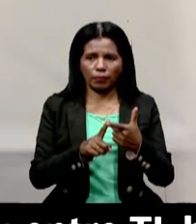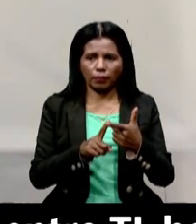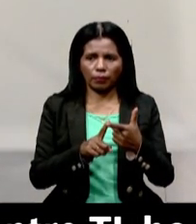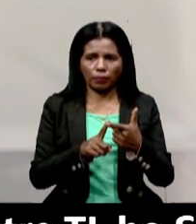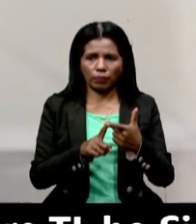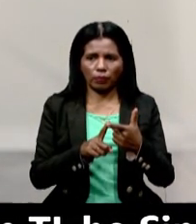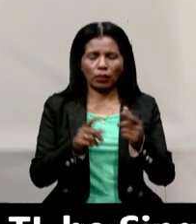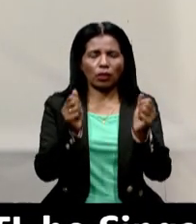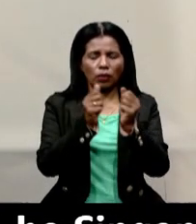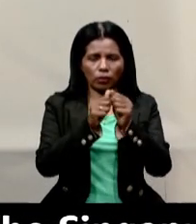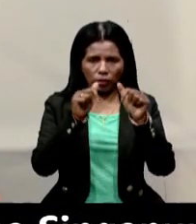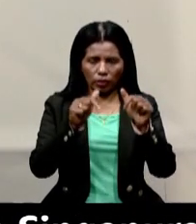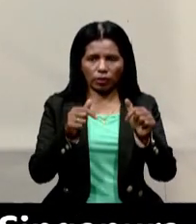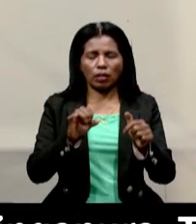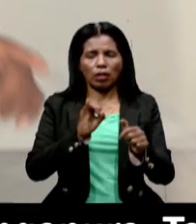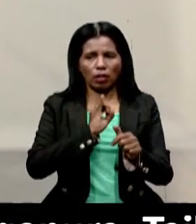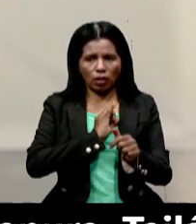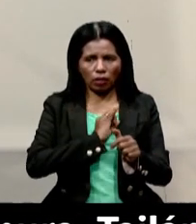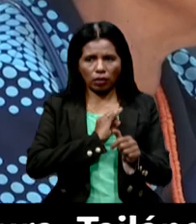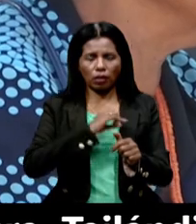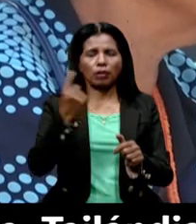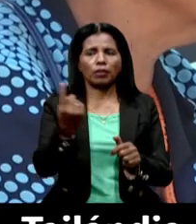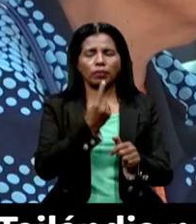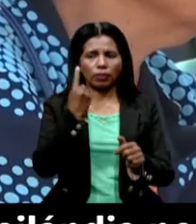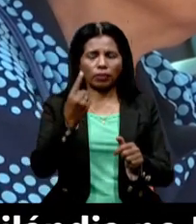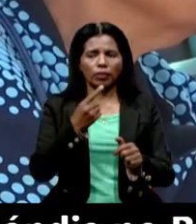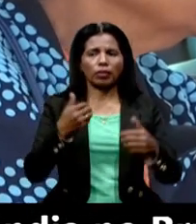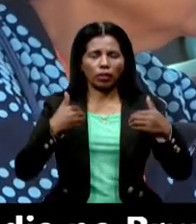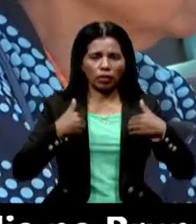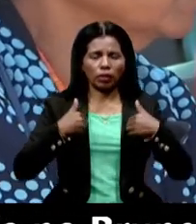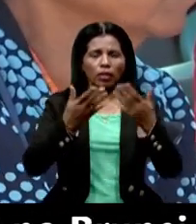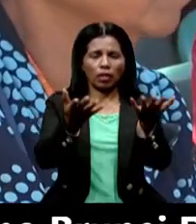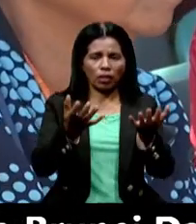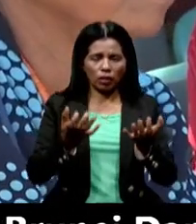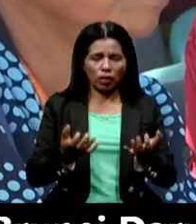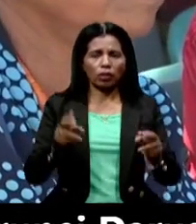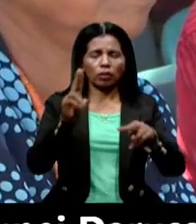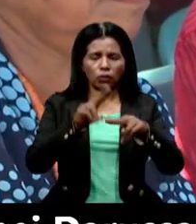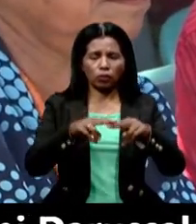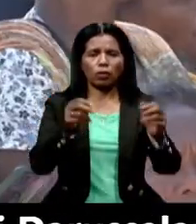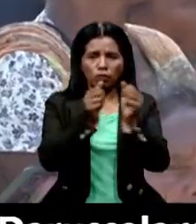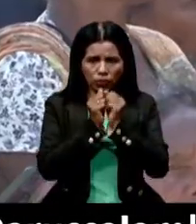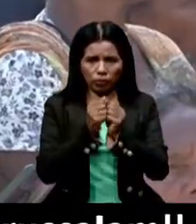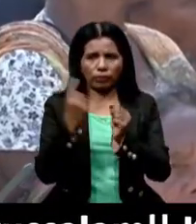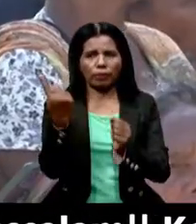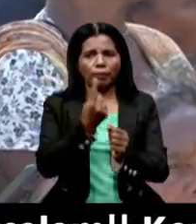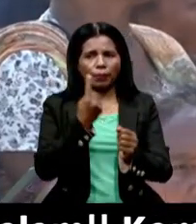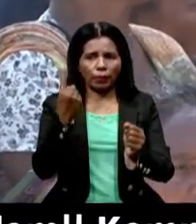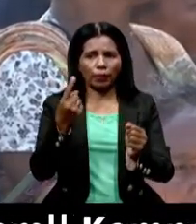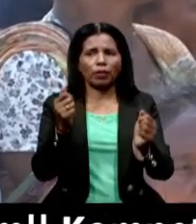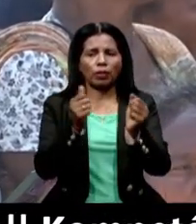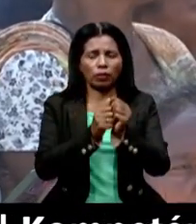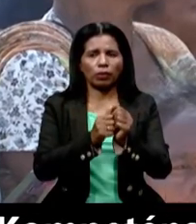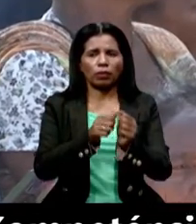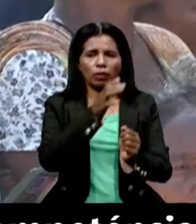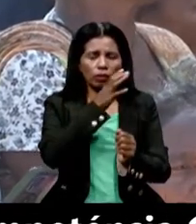o idane ao na fatin iha iniciativa turhamutu na fatin ho tos na